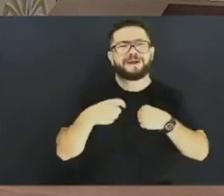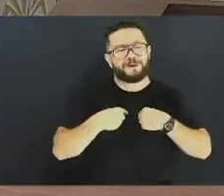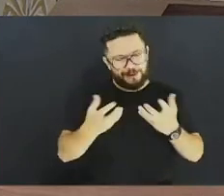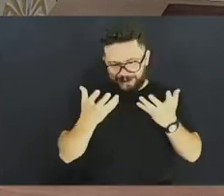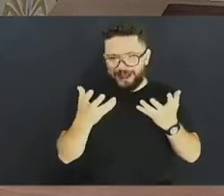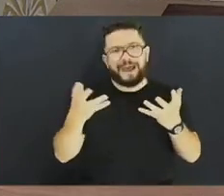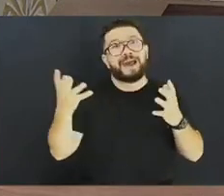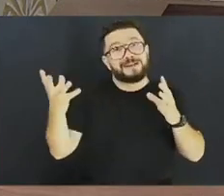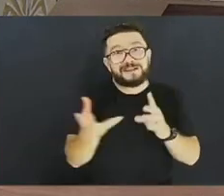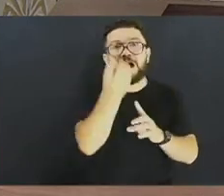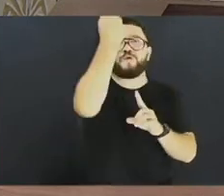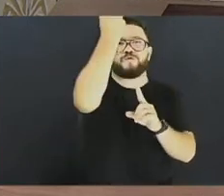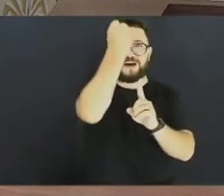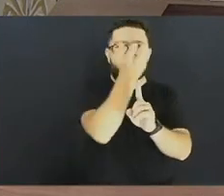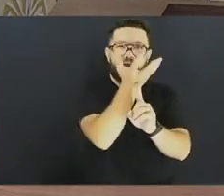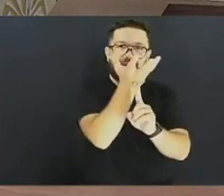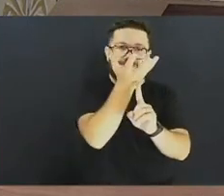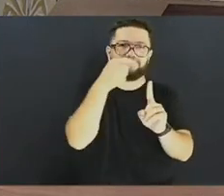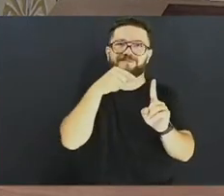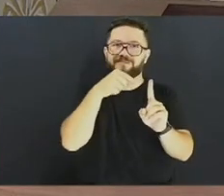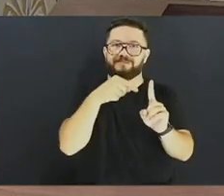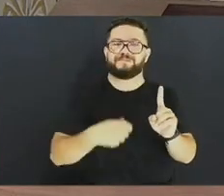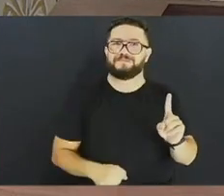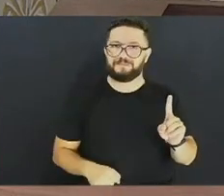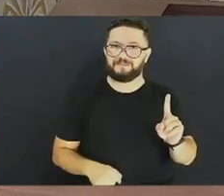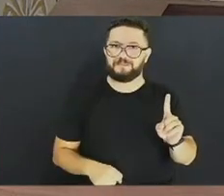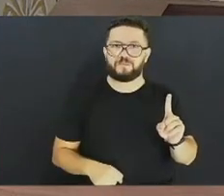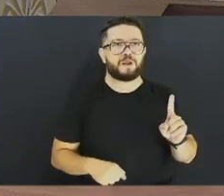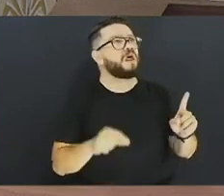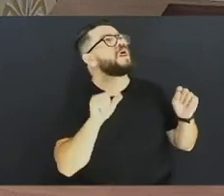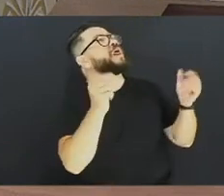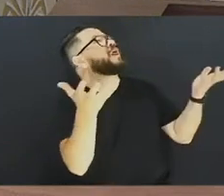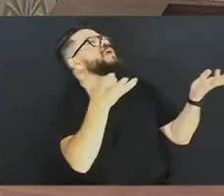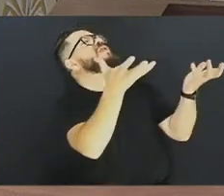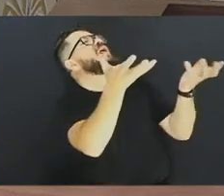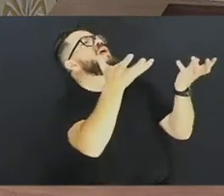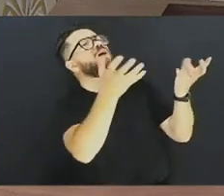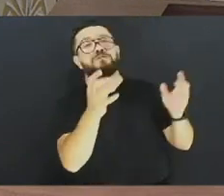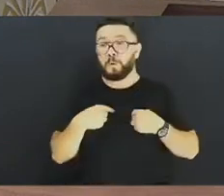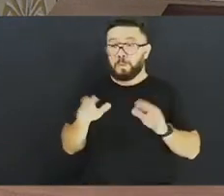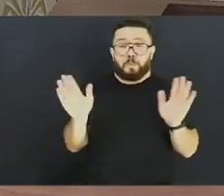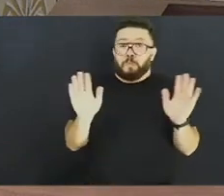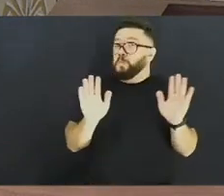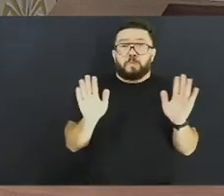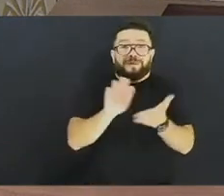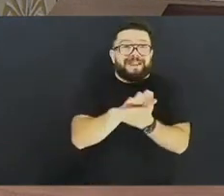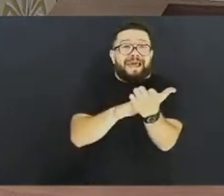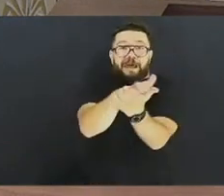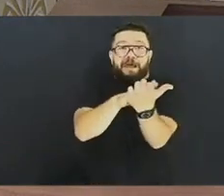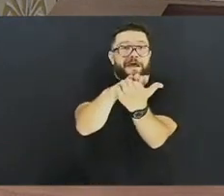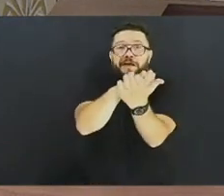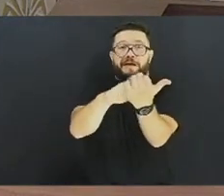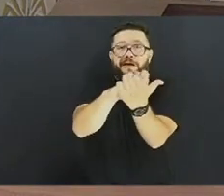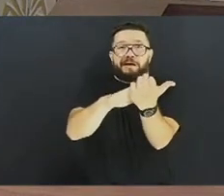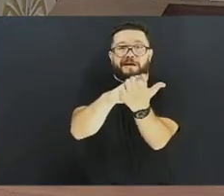perguntam, mas o que você quer de nós? Não, nada. Eu vim aqui trazer para vocês,